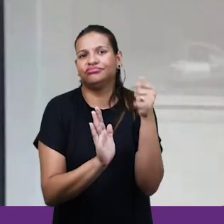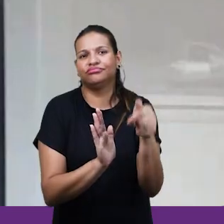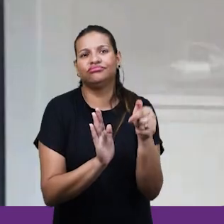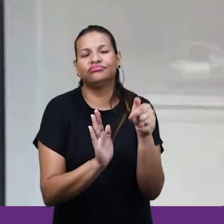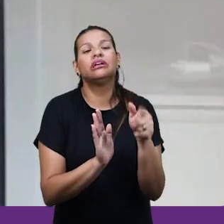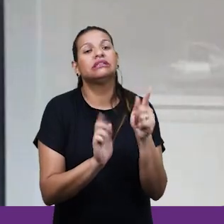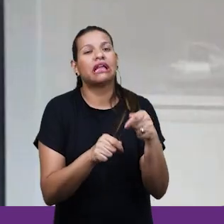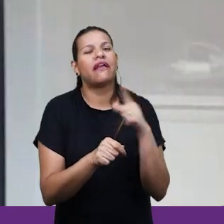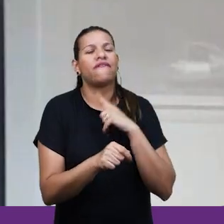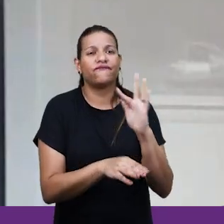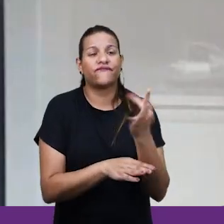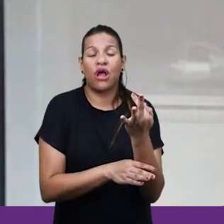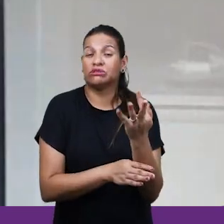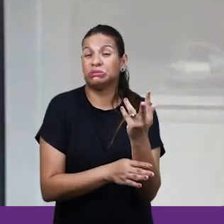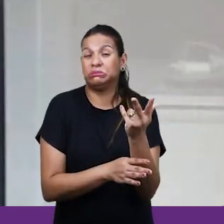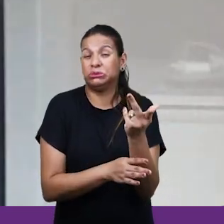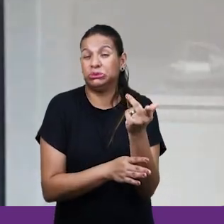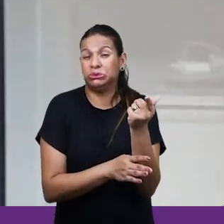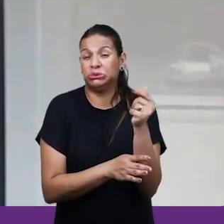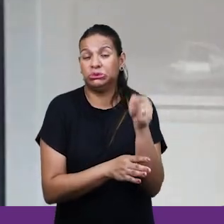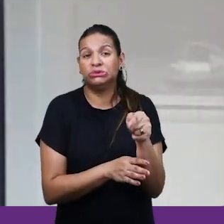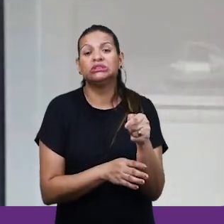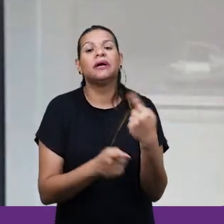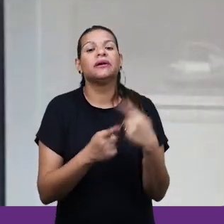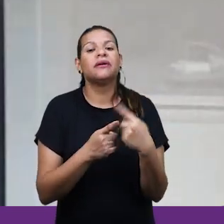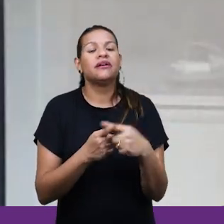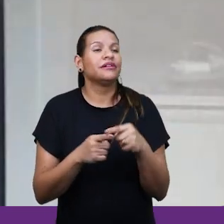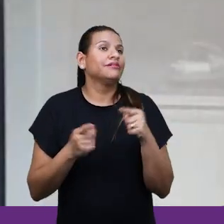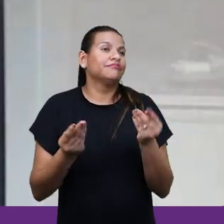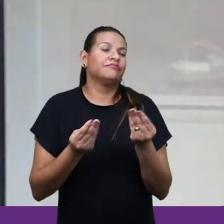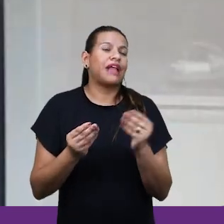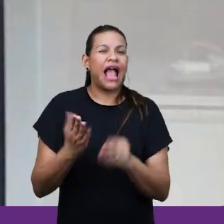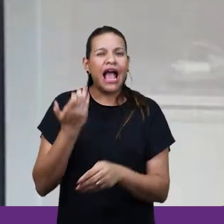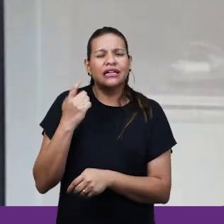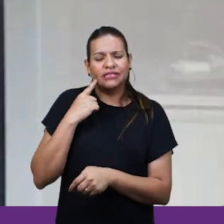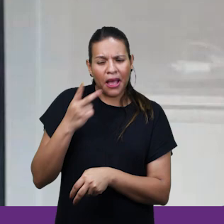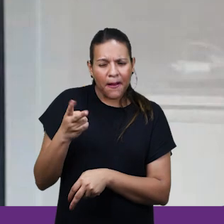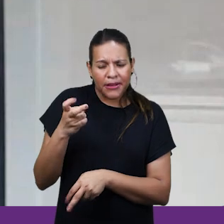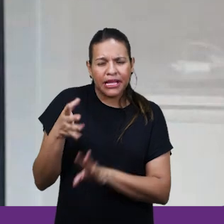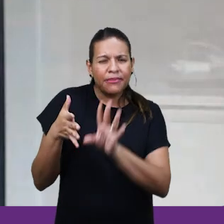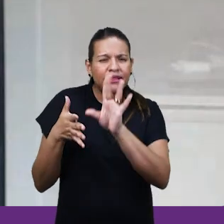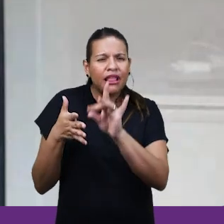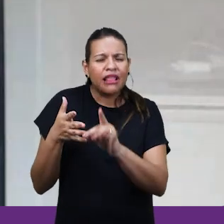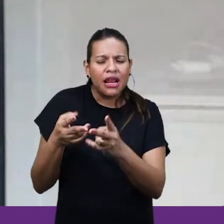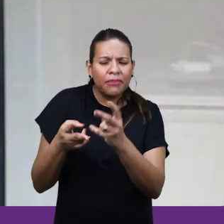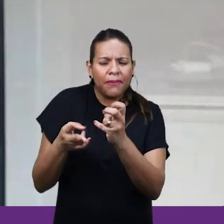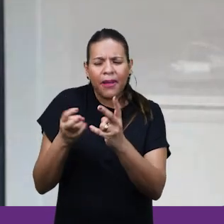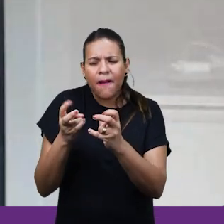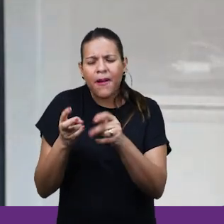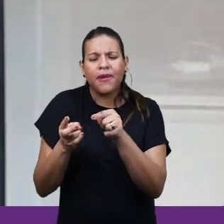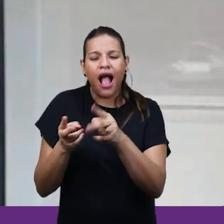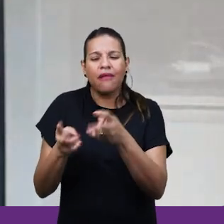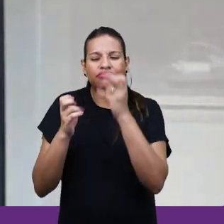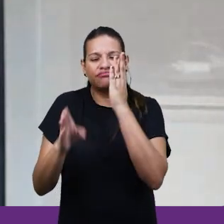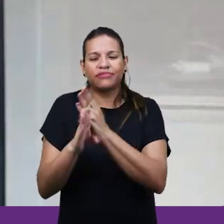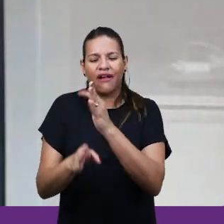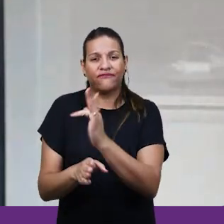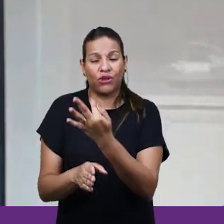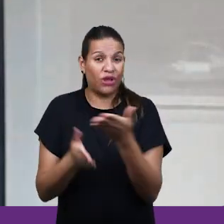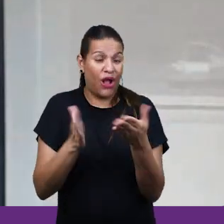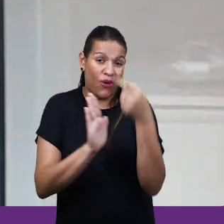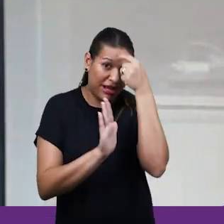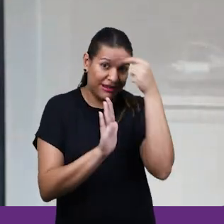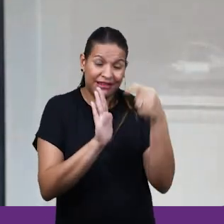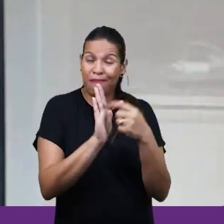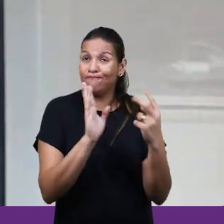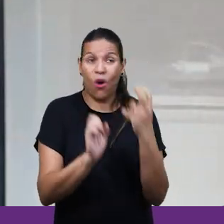numa imagem se tem alguma distorção, se está faltando algum pedaço, se a sombra está do lado contrário, enfim. Isso está